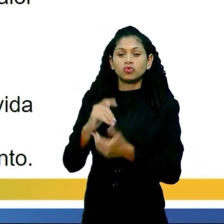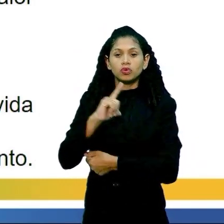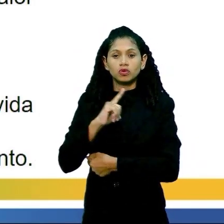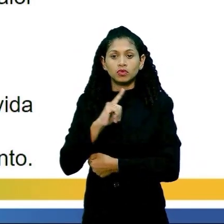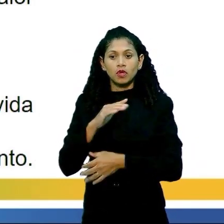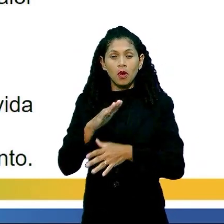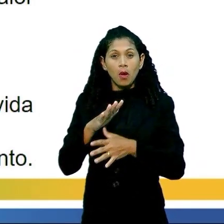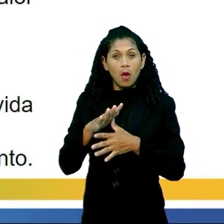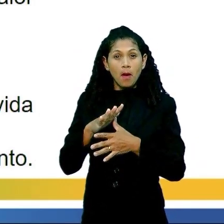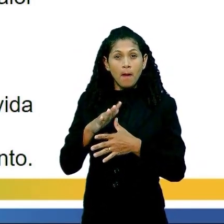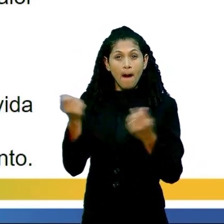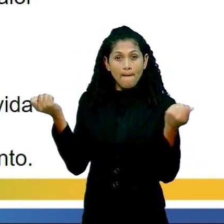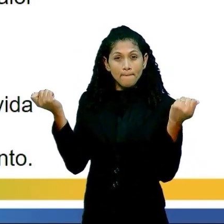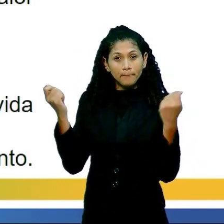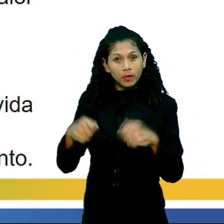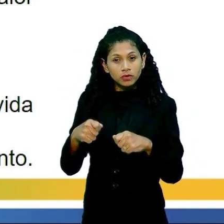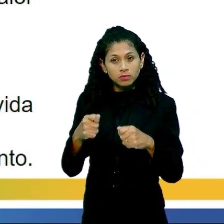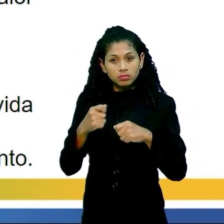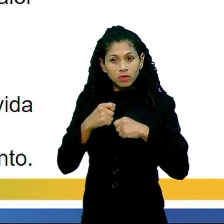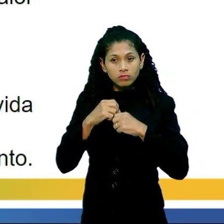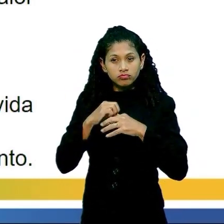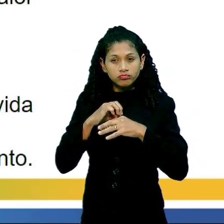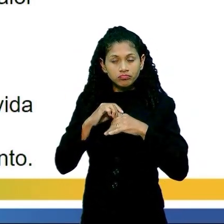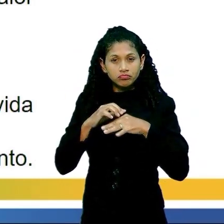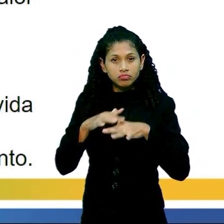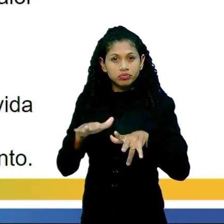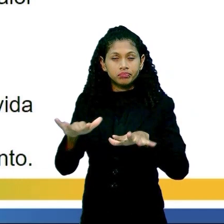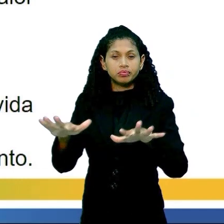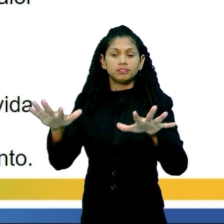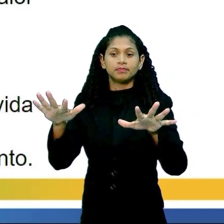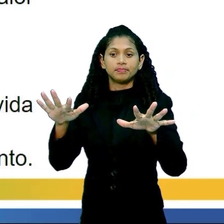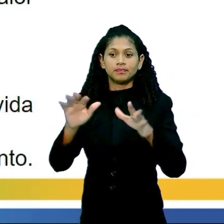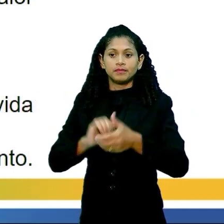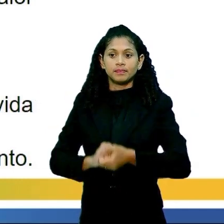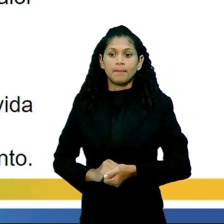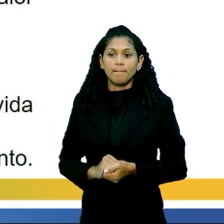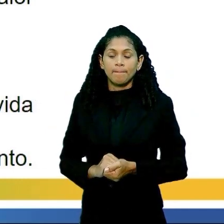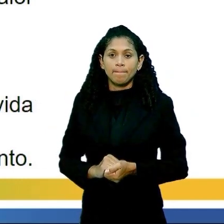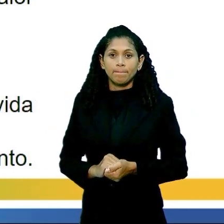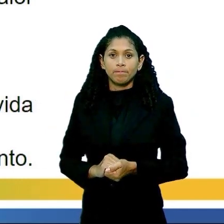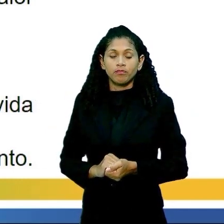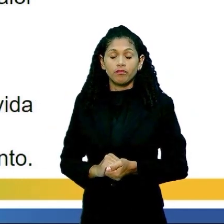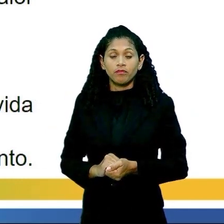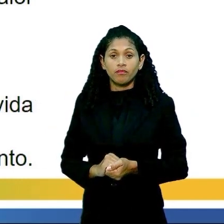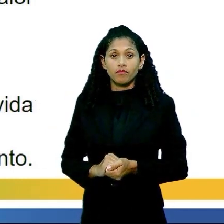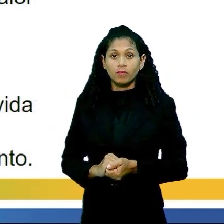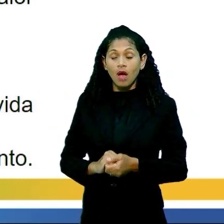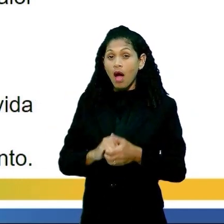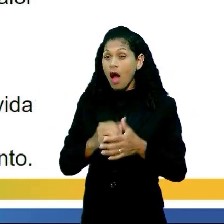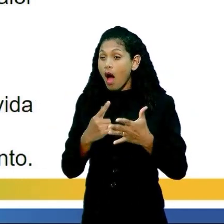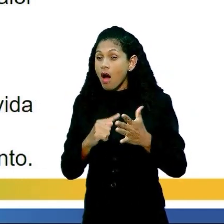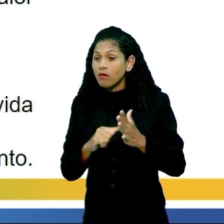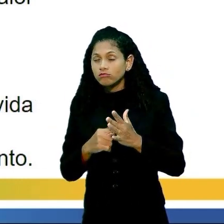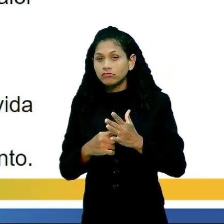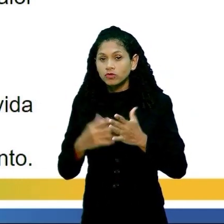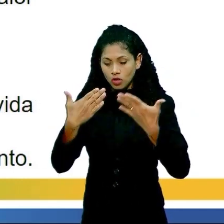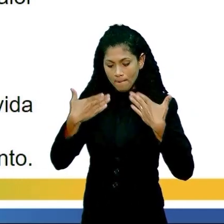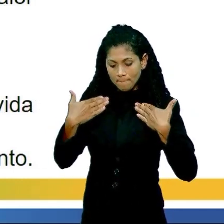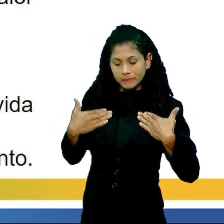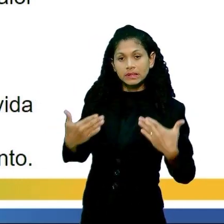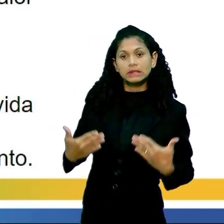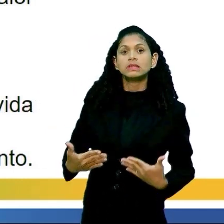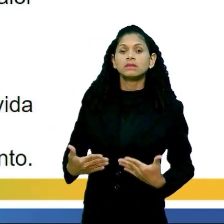de fruição. Eita, professor, o que é fruição? A gente vai ter que buscar essa informação no texto. Do ponto de vista das práticas corporais,